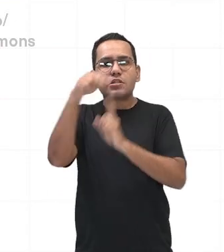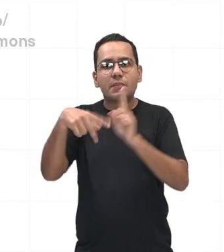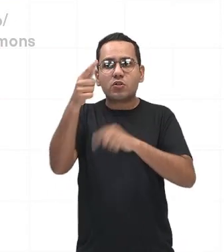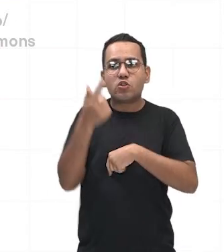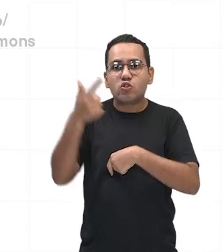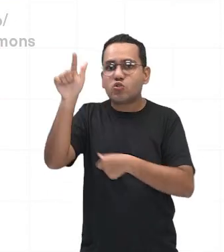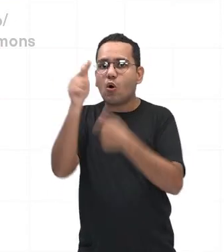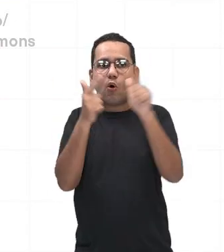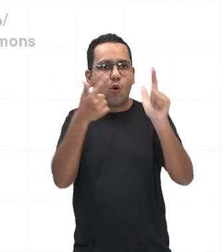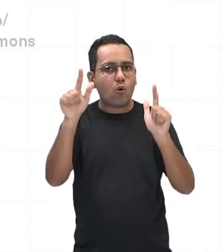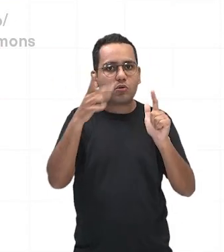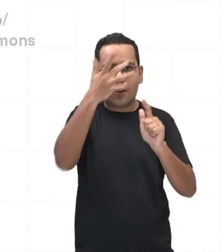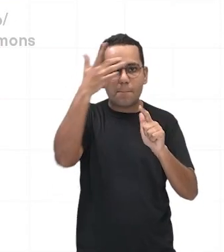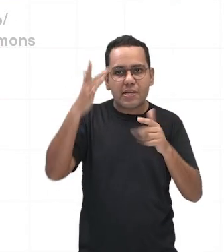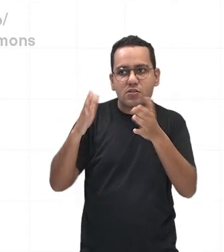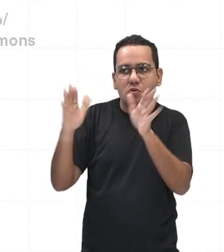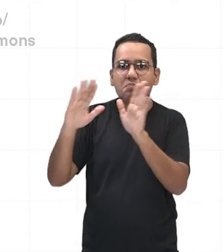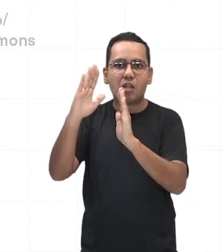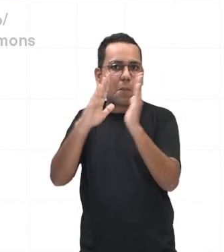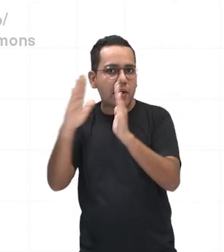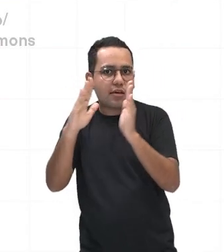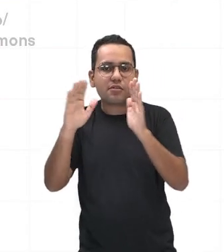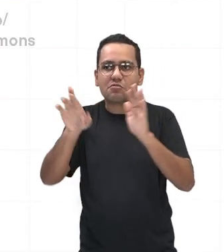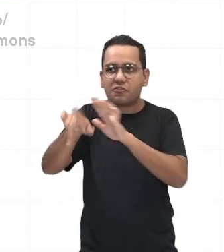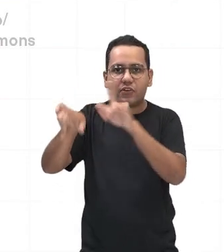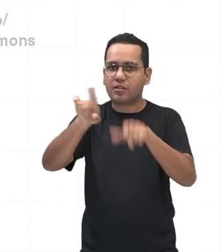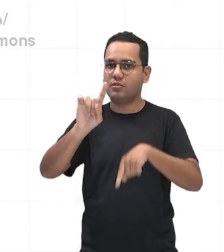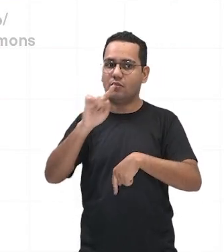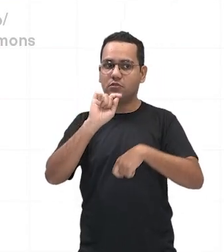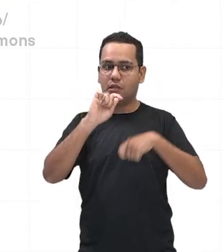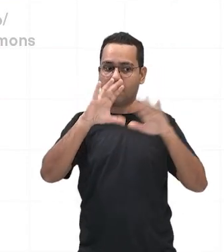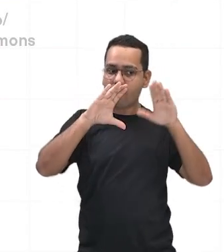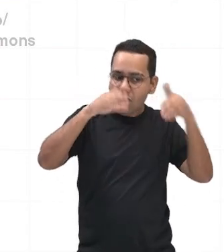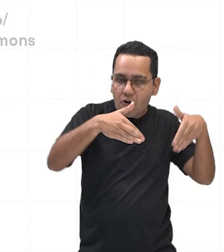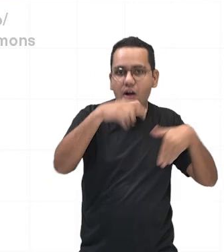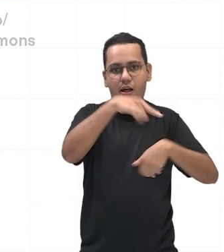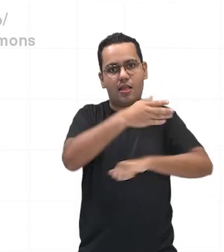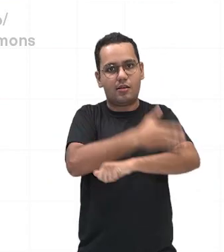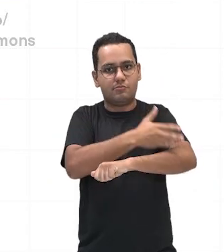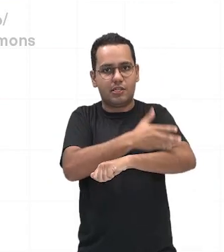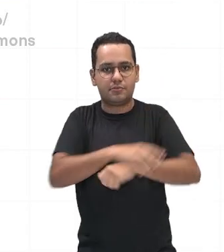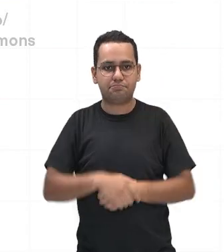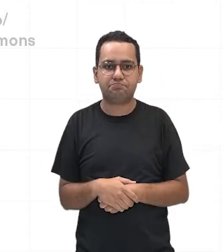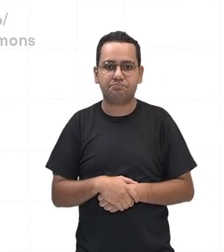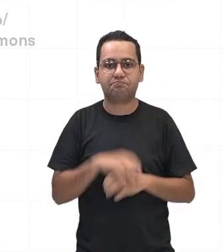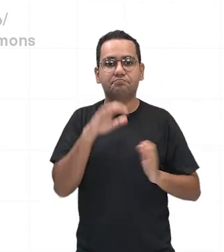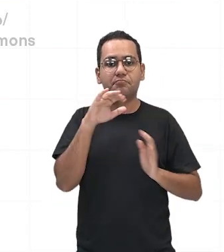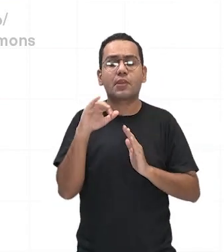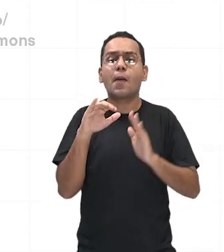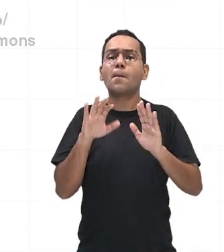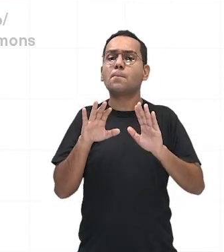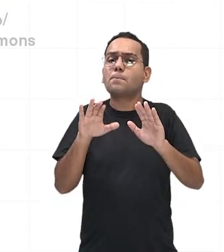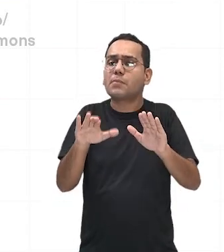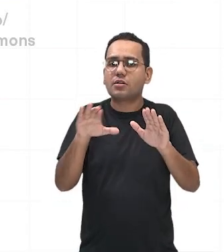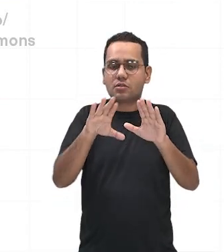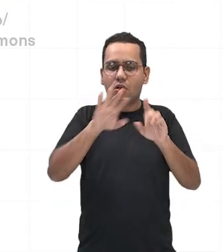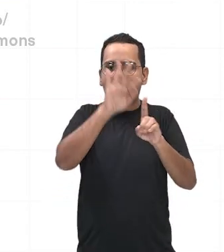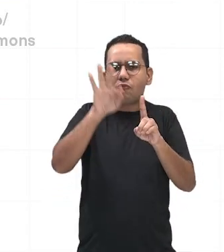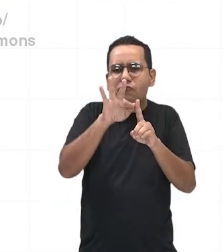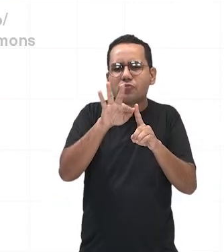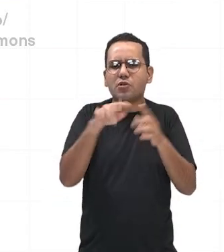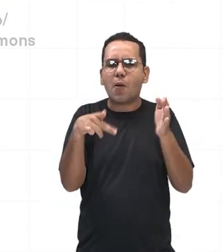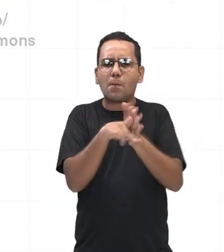outro momento. Entendeu-se que a função, então, do historiador é compreender e não a de julgar